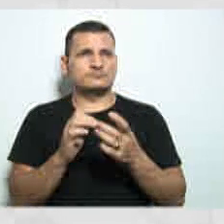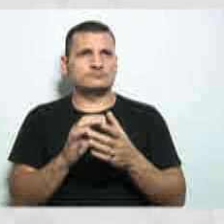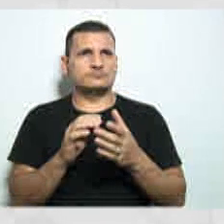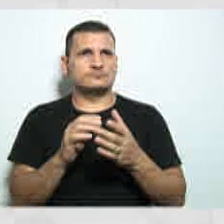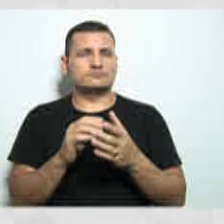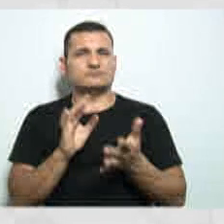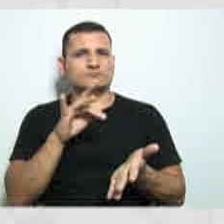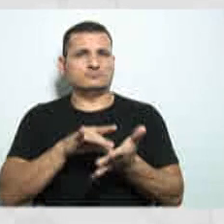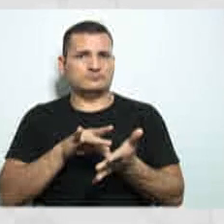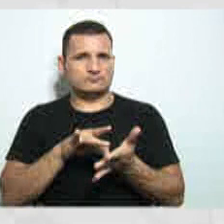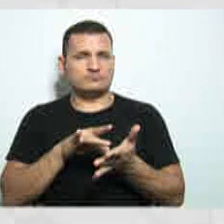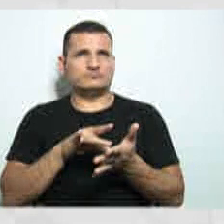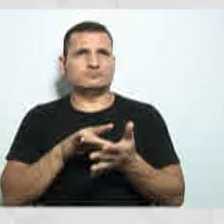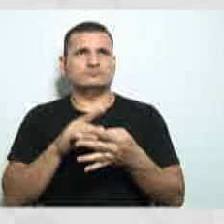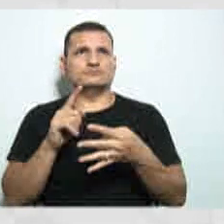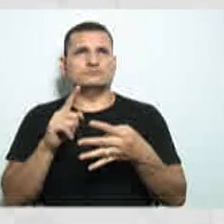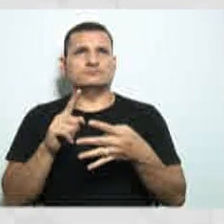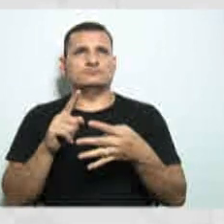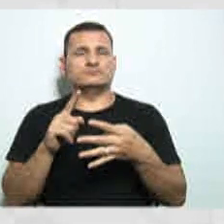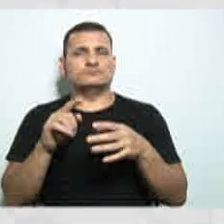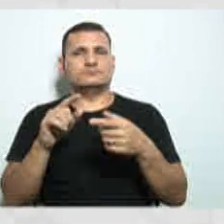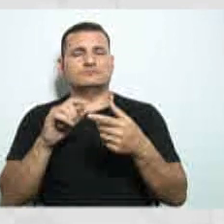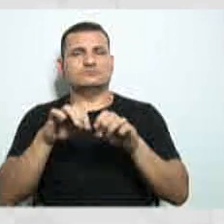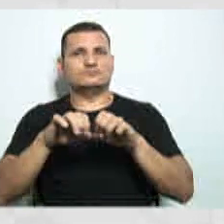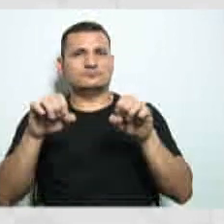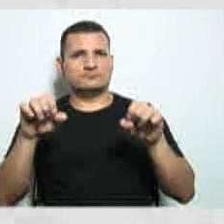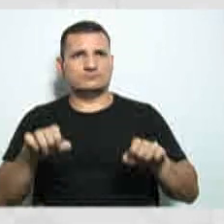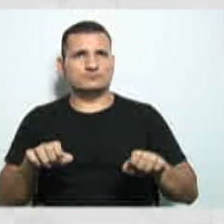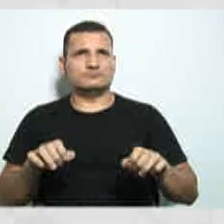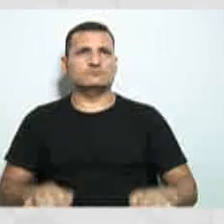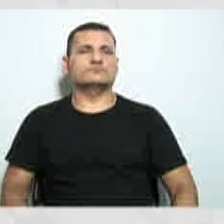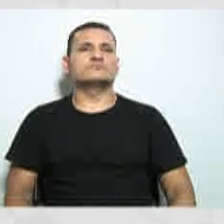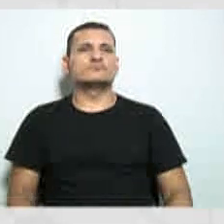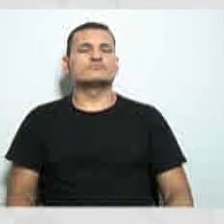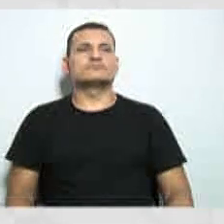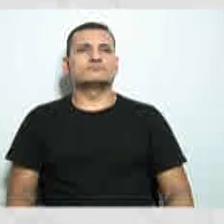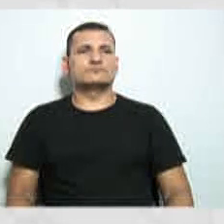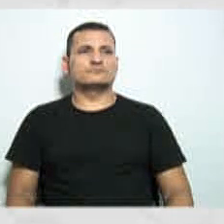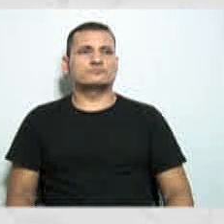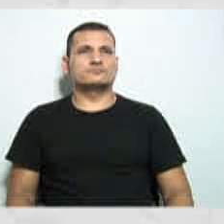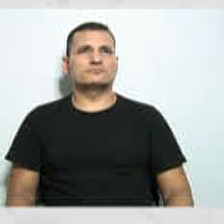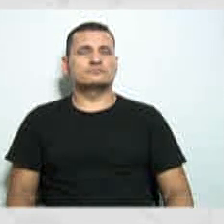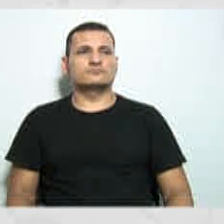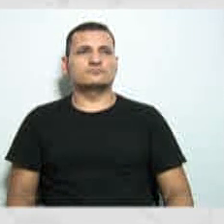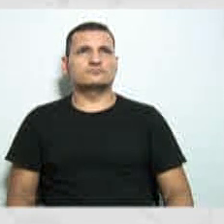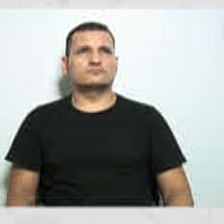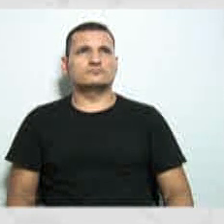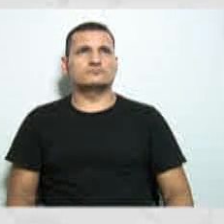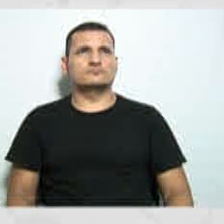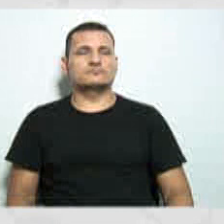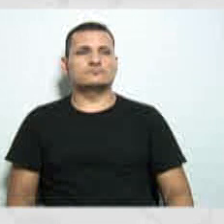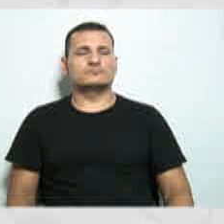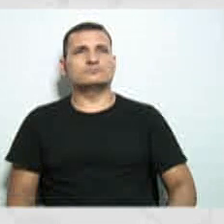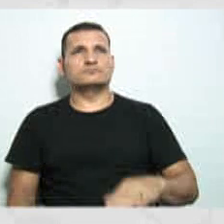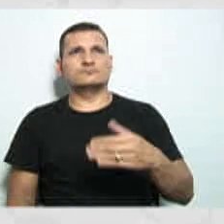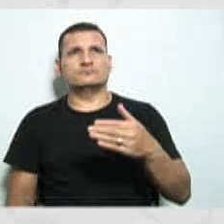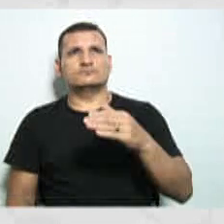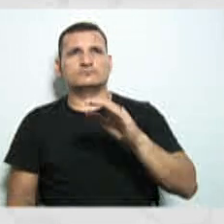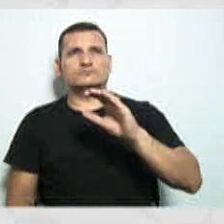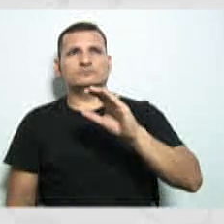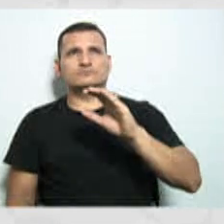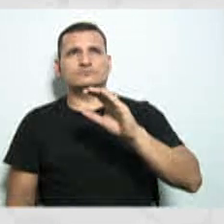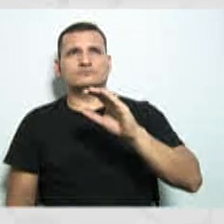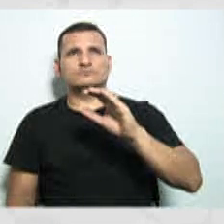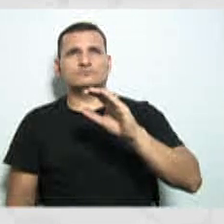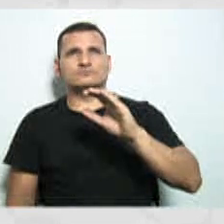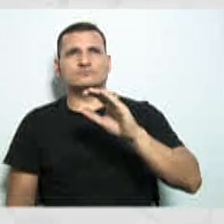as originais, infraestrutura, né, quase que não sai. Vamos lá. E aí, ó, segundo os autores,